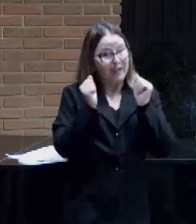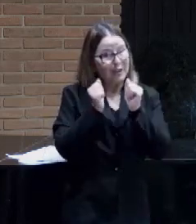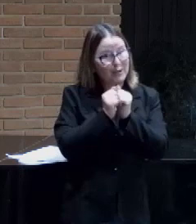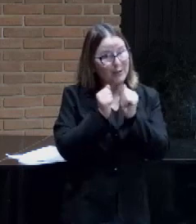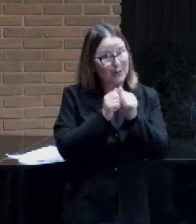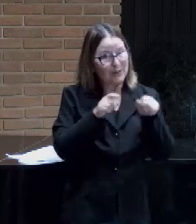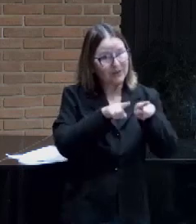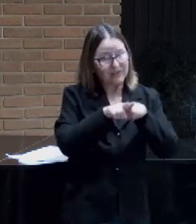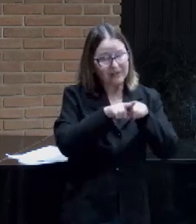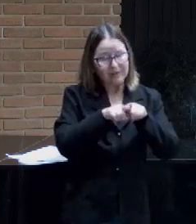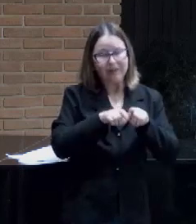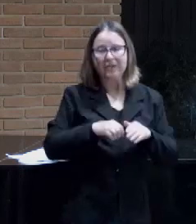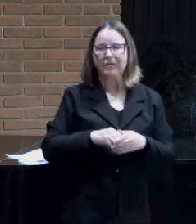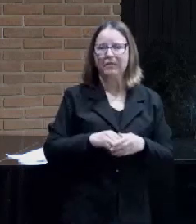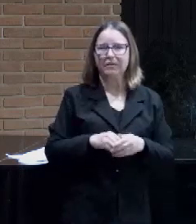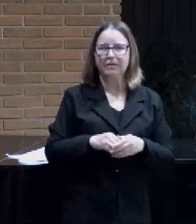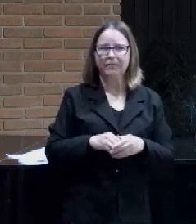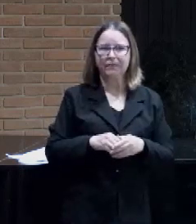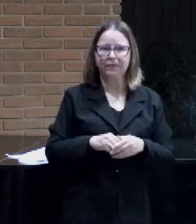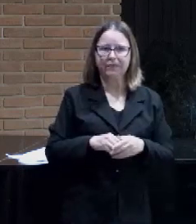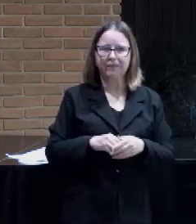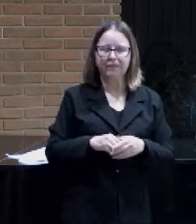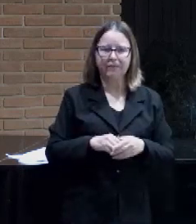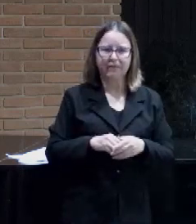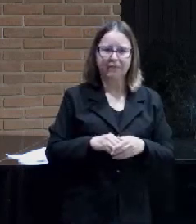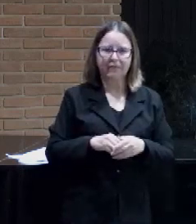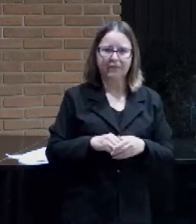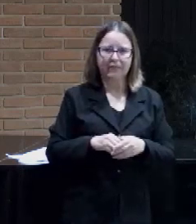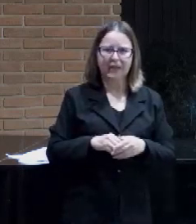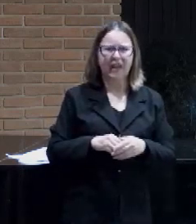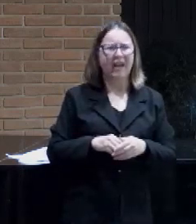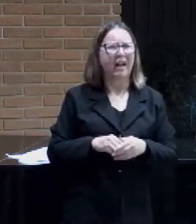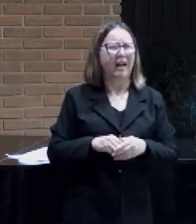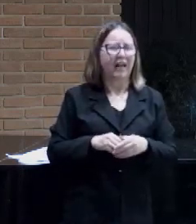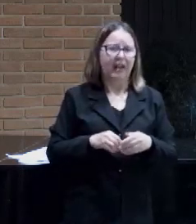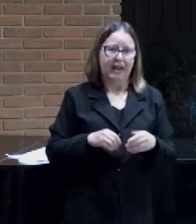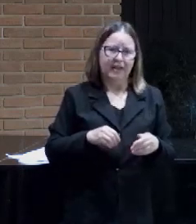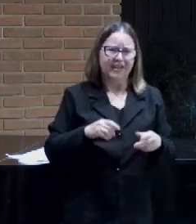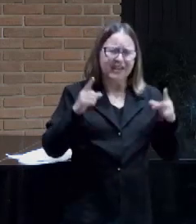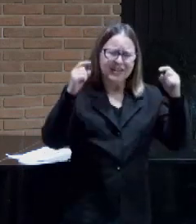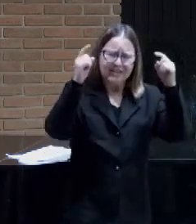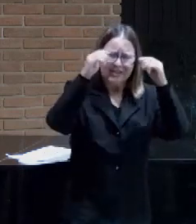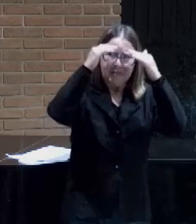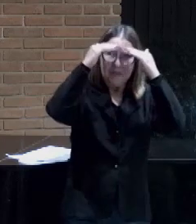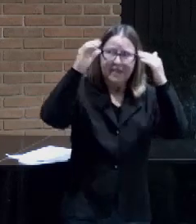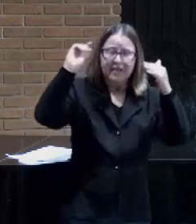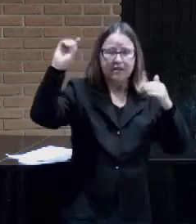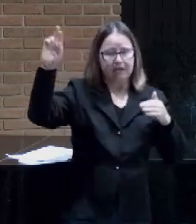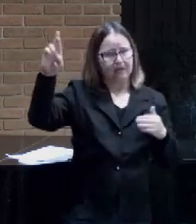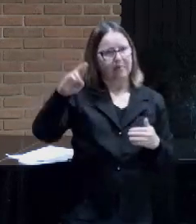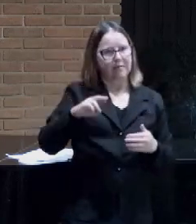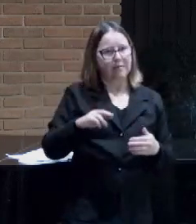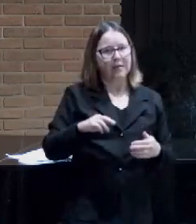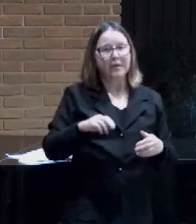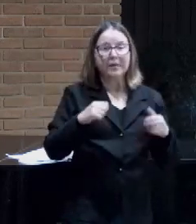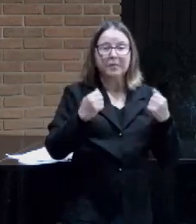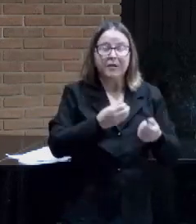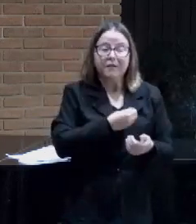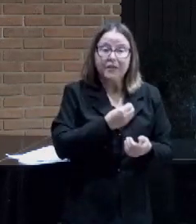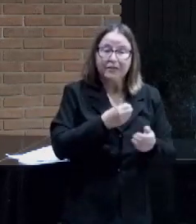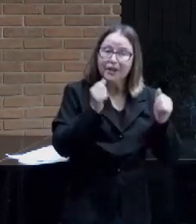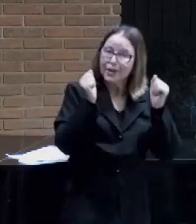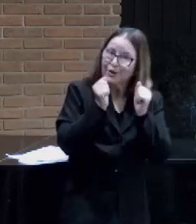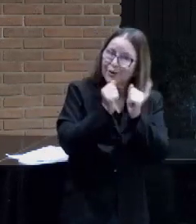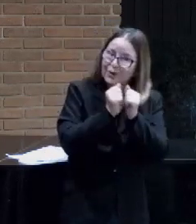Mas ainda assim eu vivo em comunidade, eu não consigo obedecer ao Senhor. Vive em comunidade. Mas ainda assim, viva em comunidade, vivamos